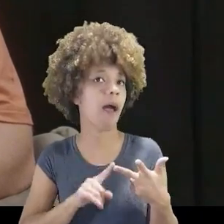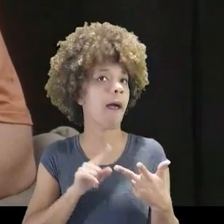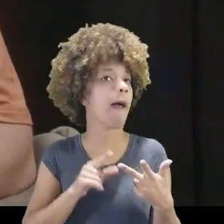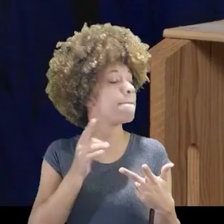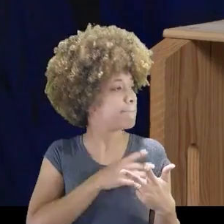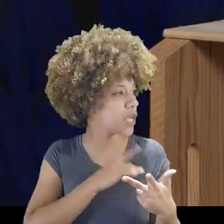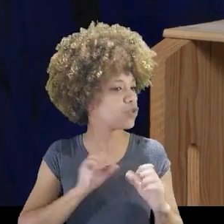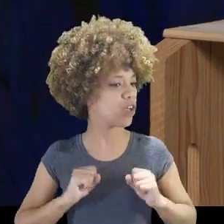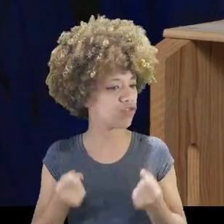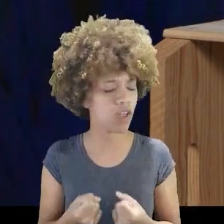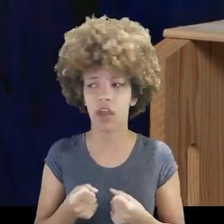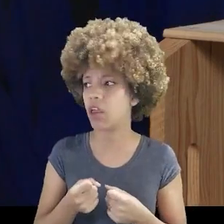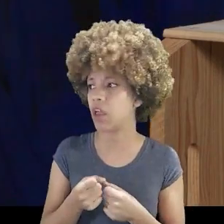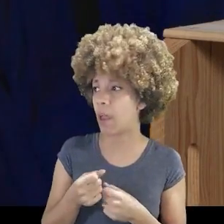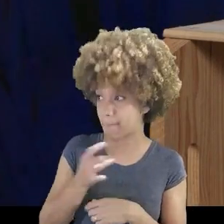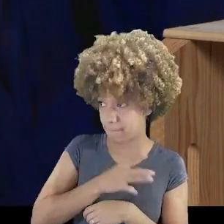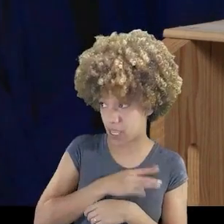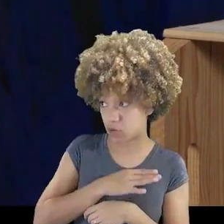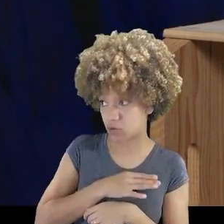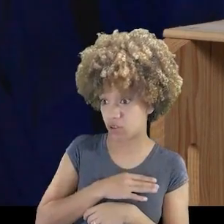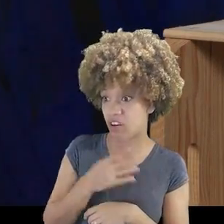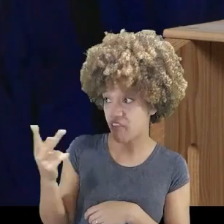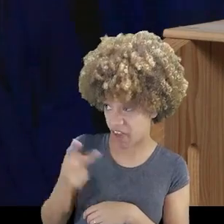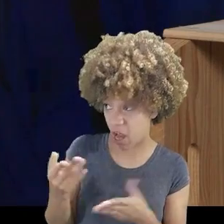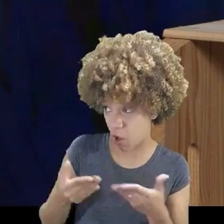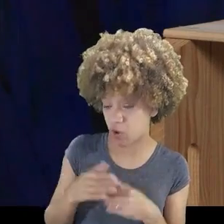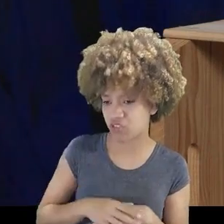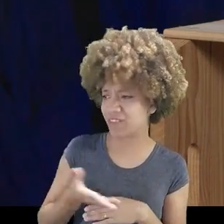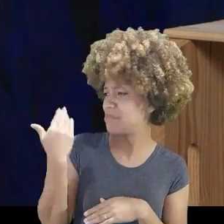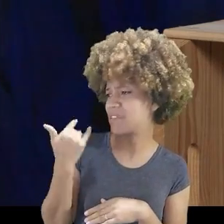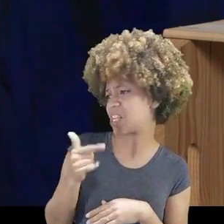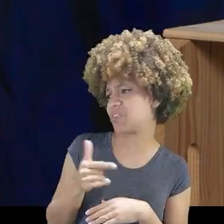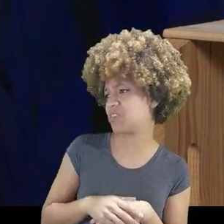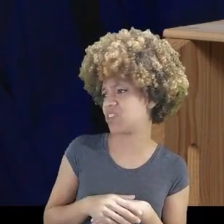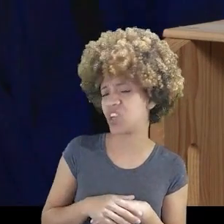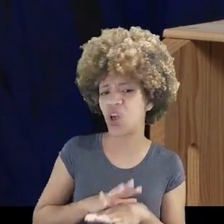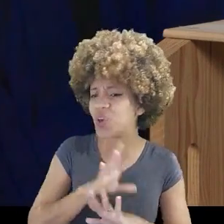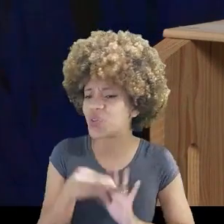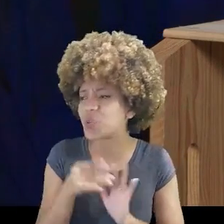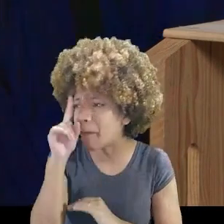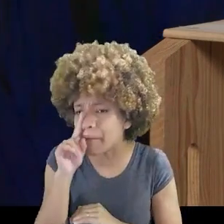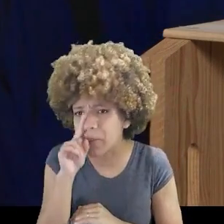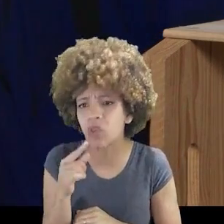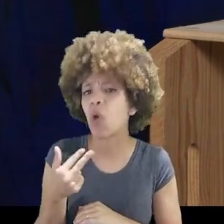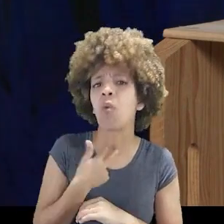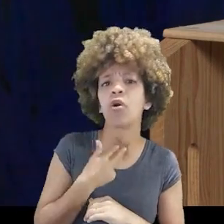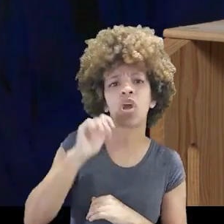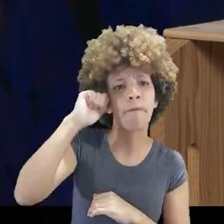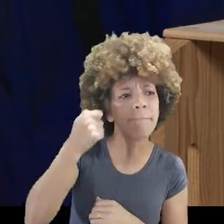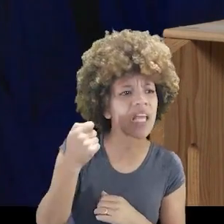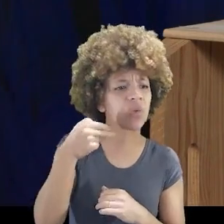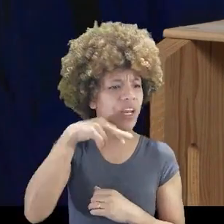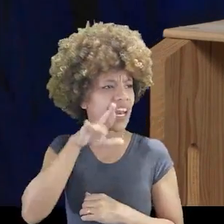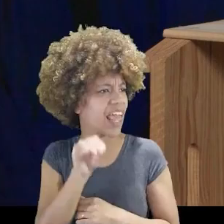medo de agir ou mesmo de falar hoje uma cada coisa que no meu tempo não tinha tudo se com perigoso você pode falar preto ou negro